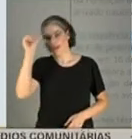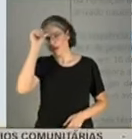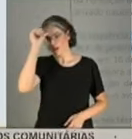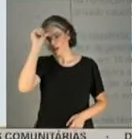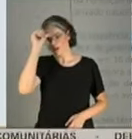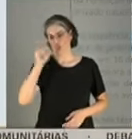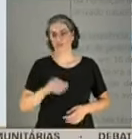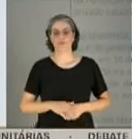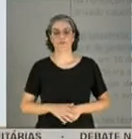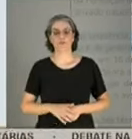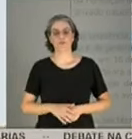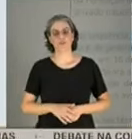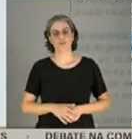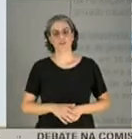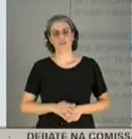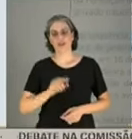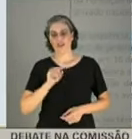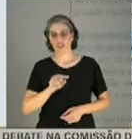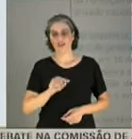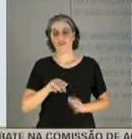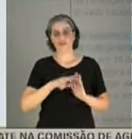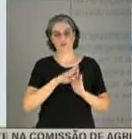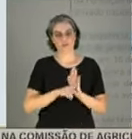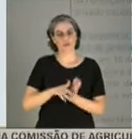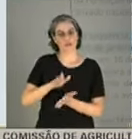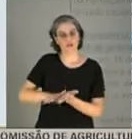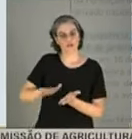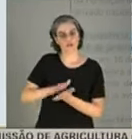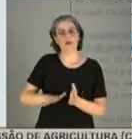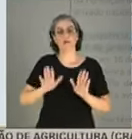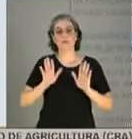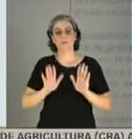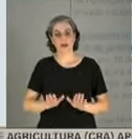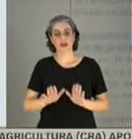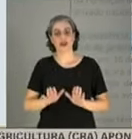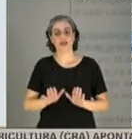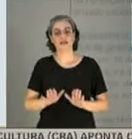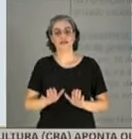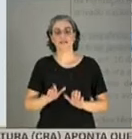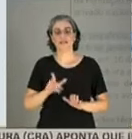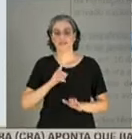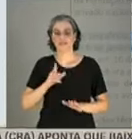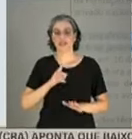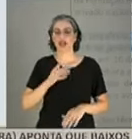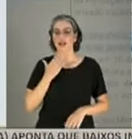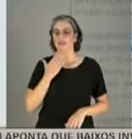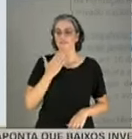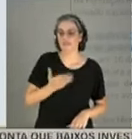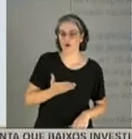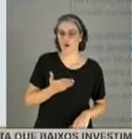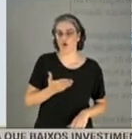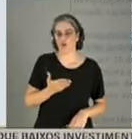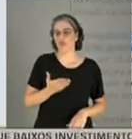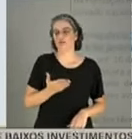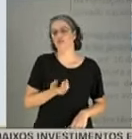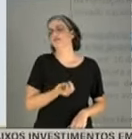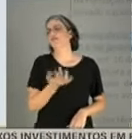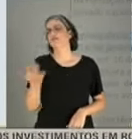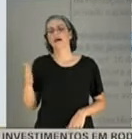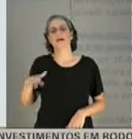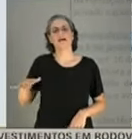medida provisória foi editada e, embora tivesse parecer favorável, senadora Soraya, de vários setores